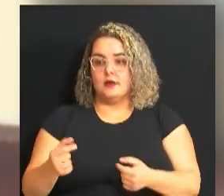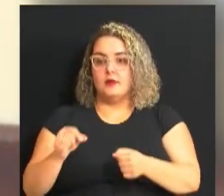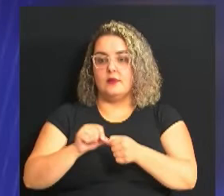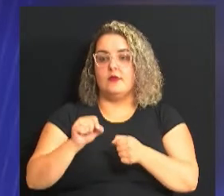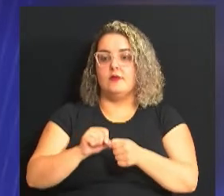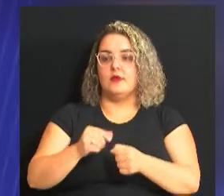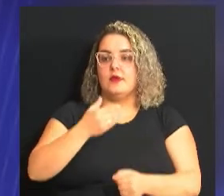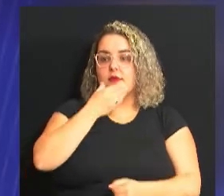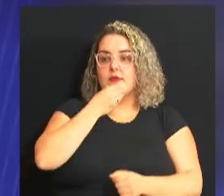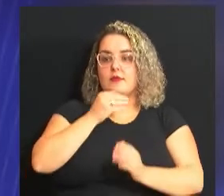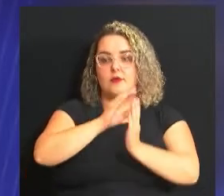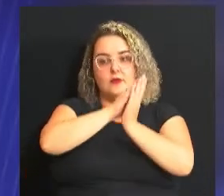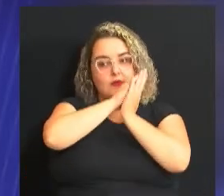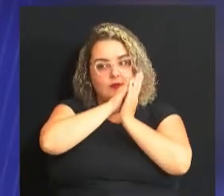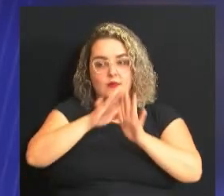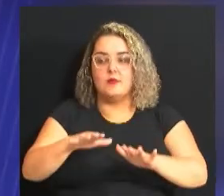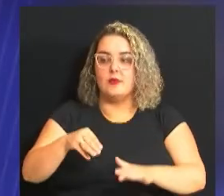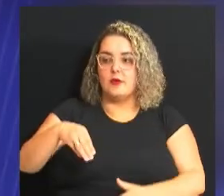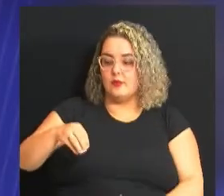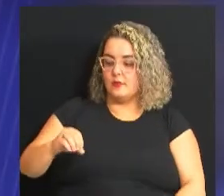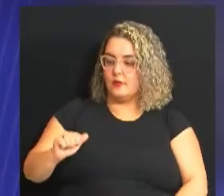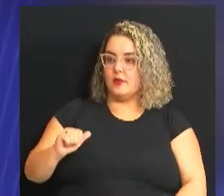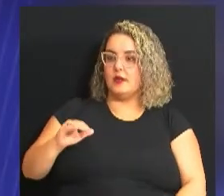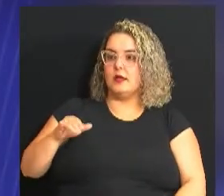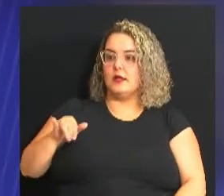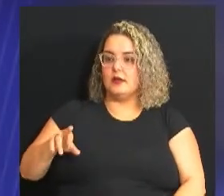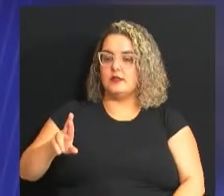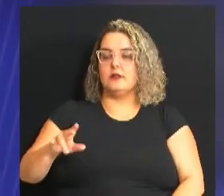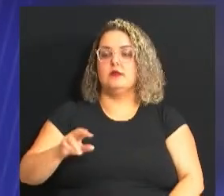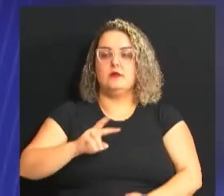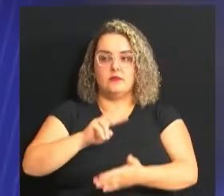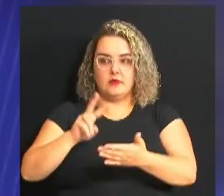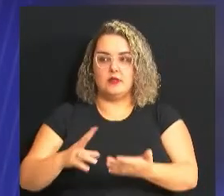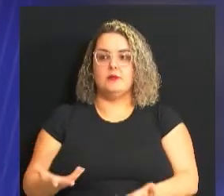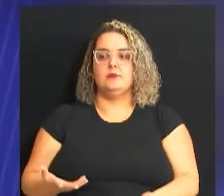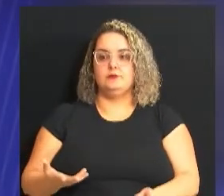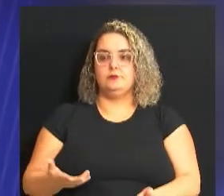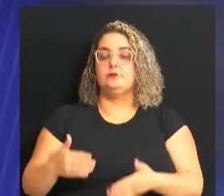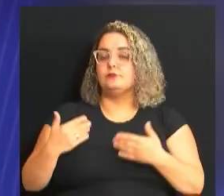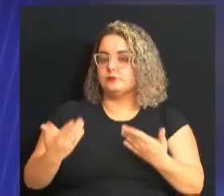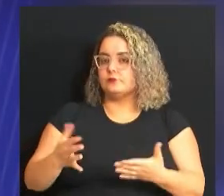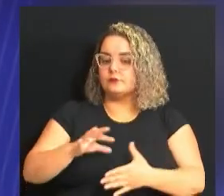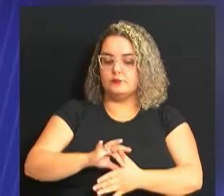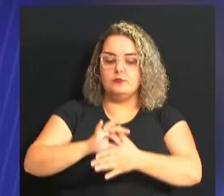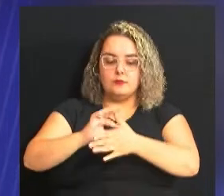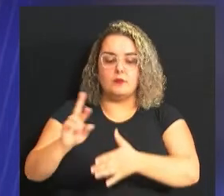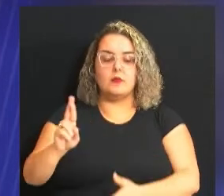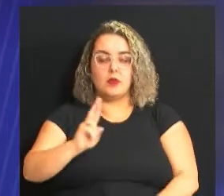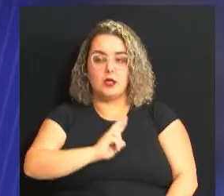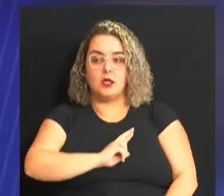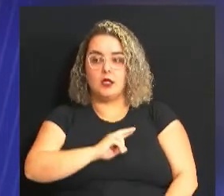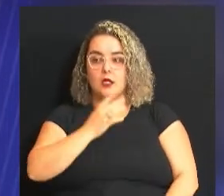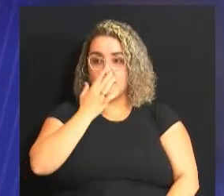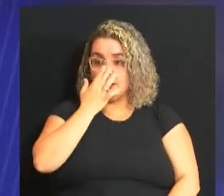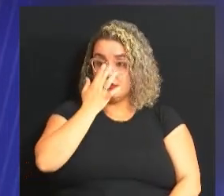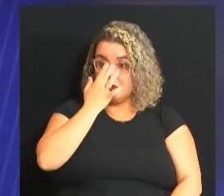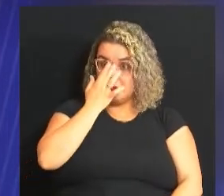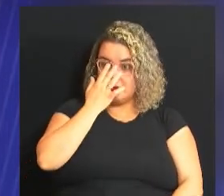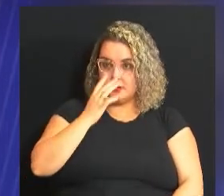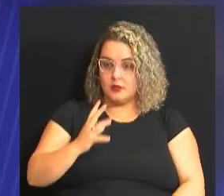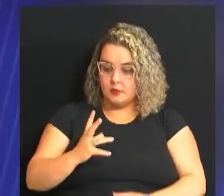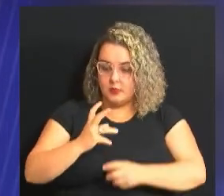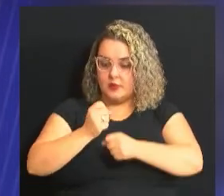Moacir. Eu vou ler aqui rapidinho. O Pai Moacir, além de líder religioso, é uma forte